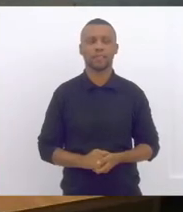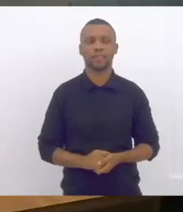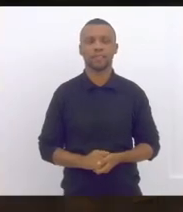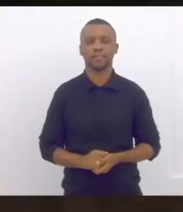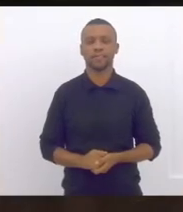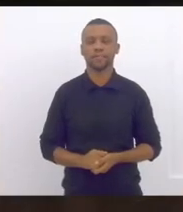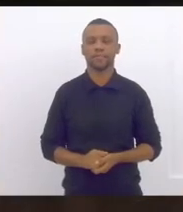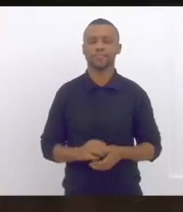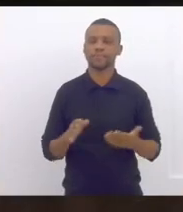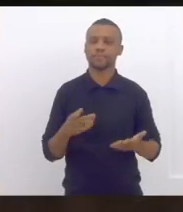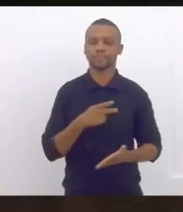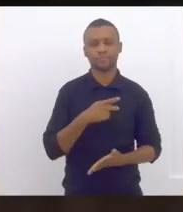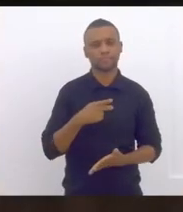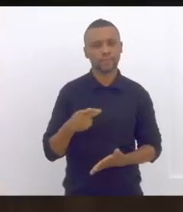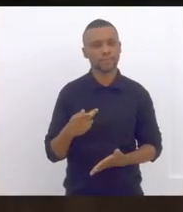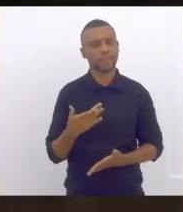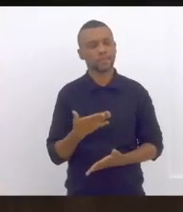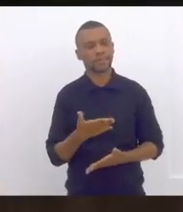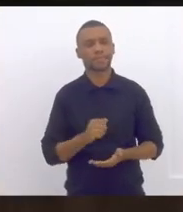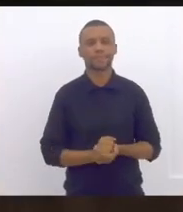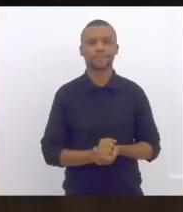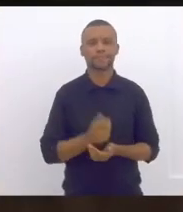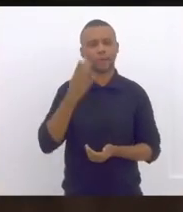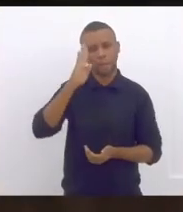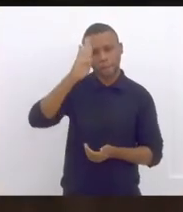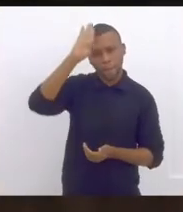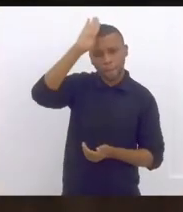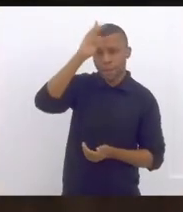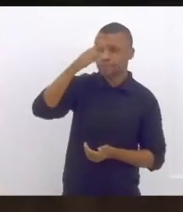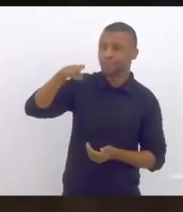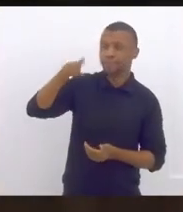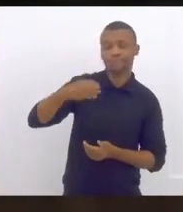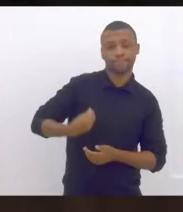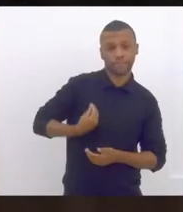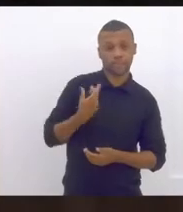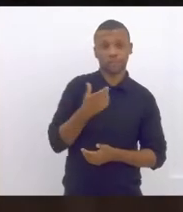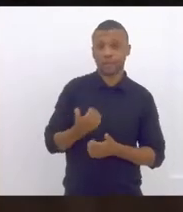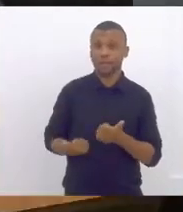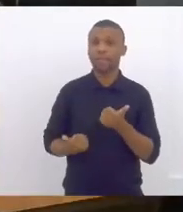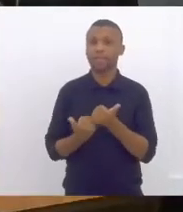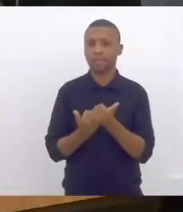Senhor presidente e bombeiros aqui presentes, parecer é favorável.